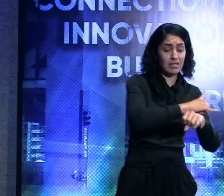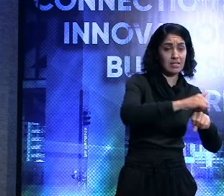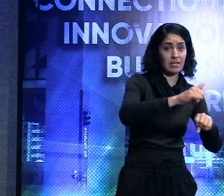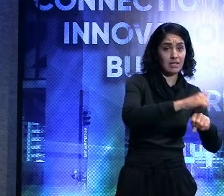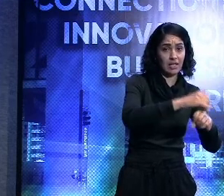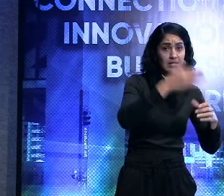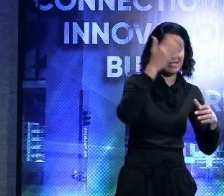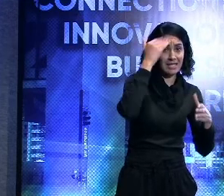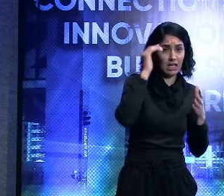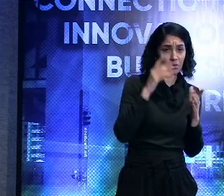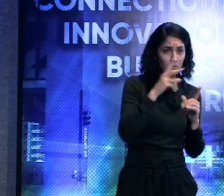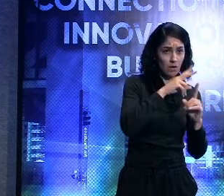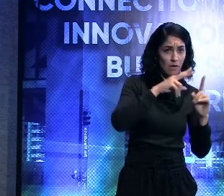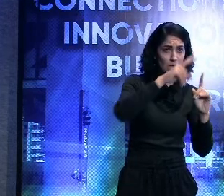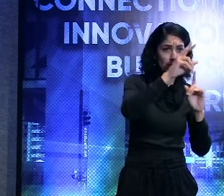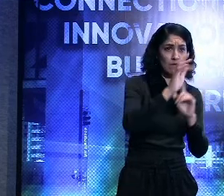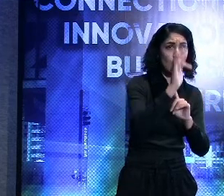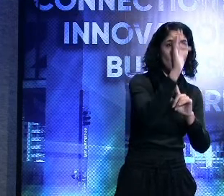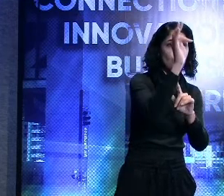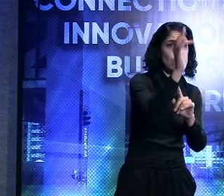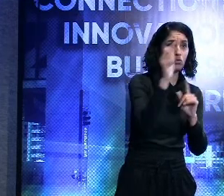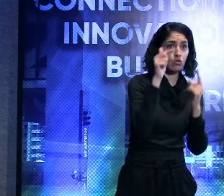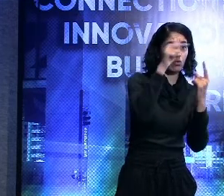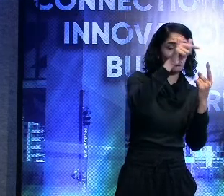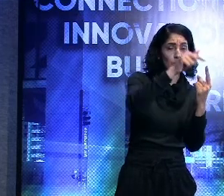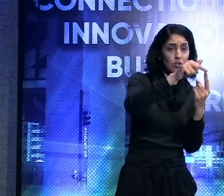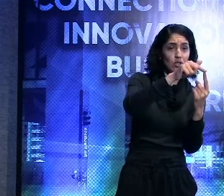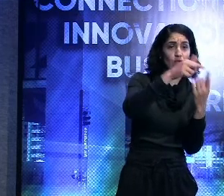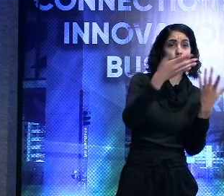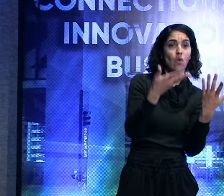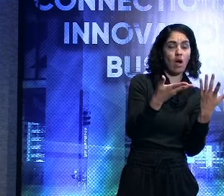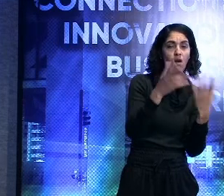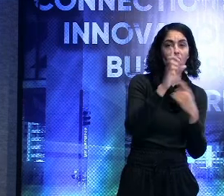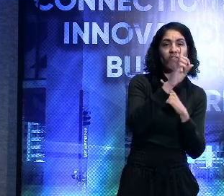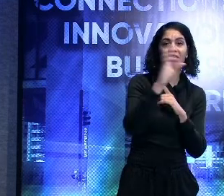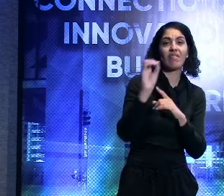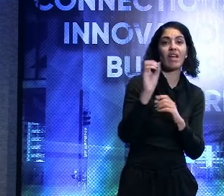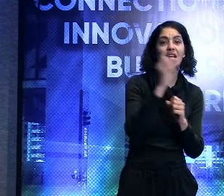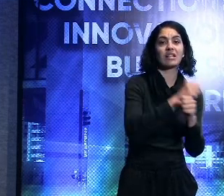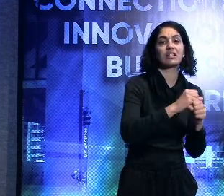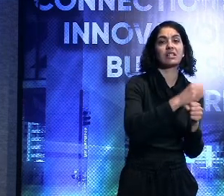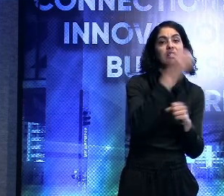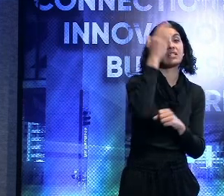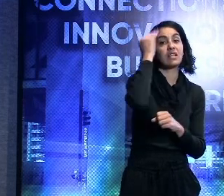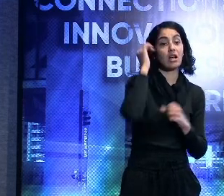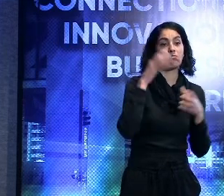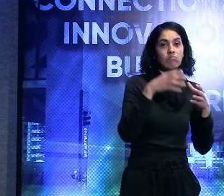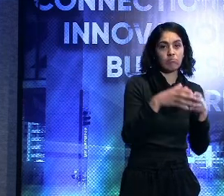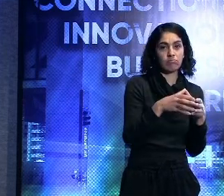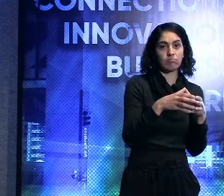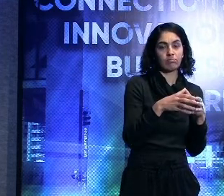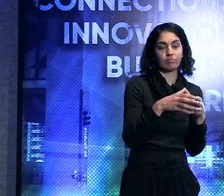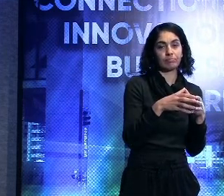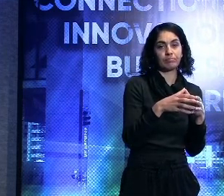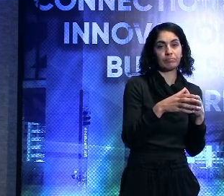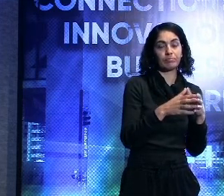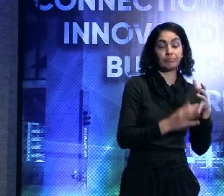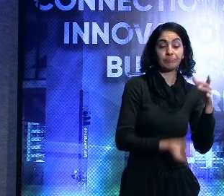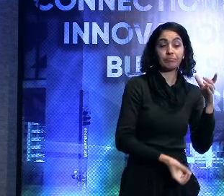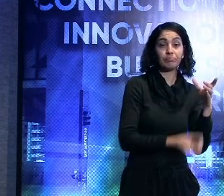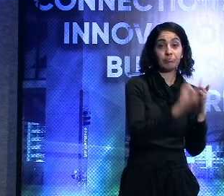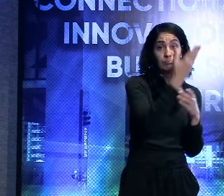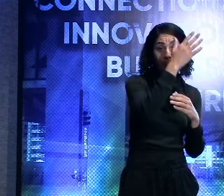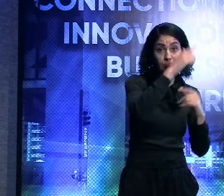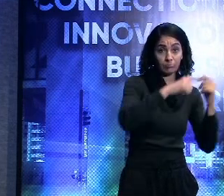tem uma visão de um futuro. Onde a gente quer chegar daqui a 10 anos? A gente sabe. A gente constrói produtos baseado